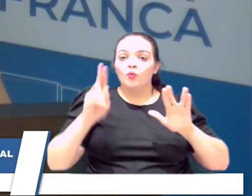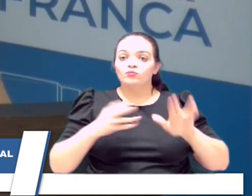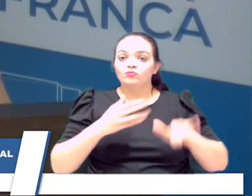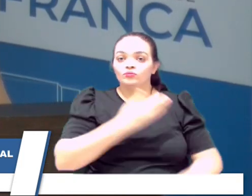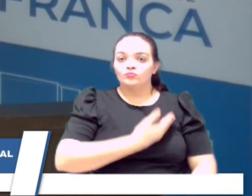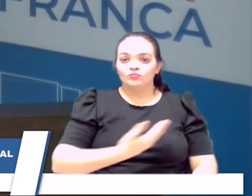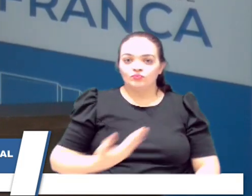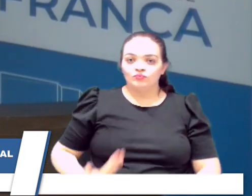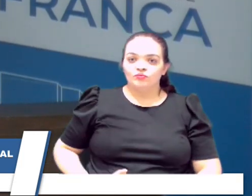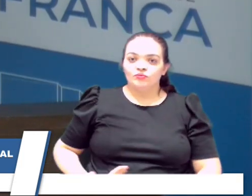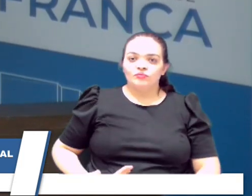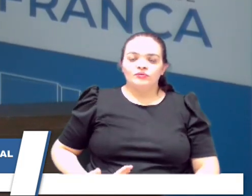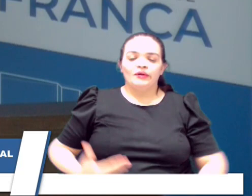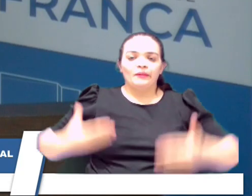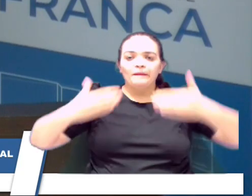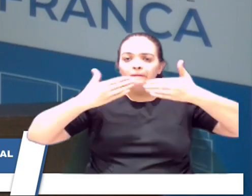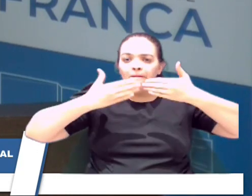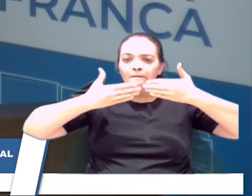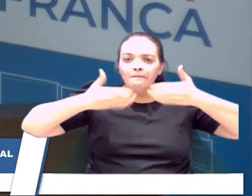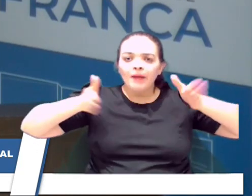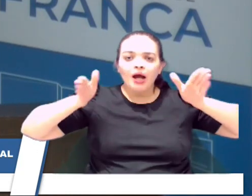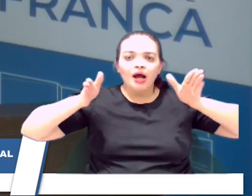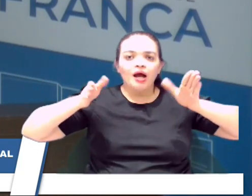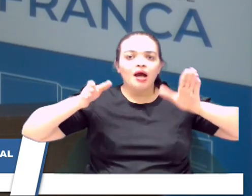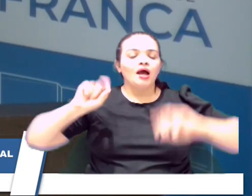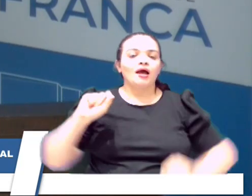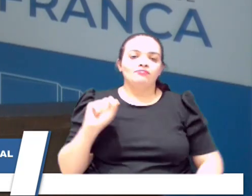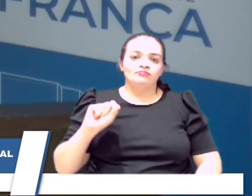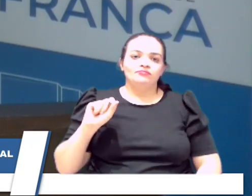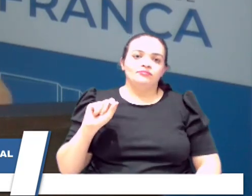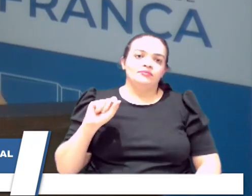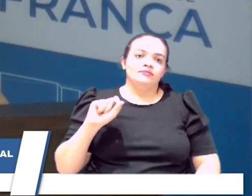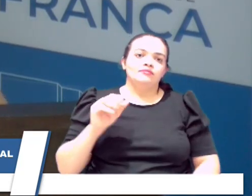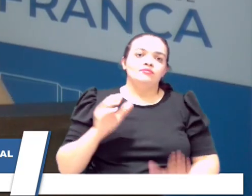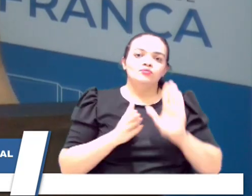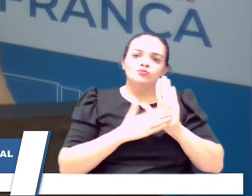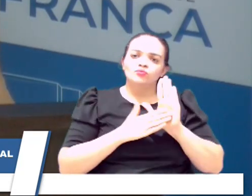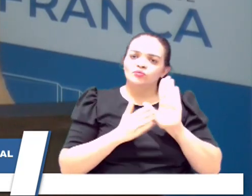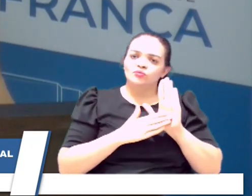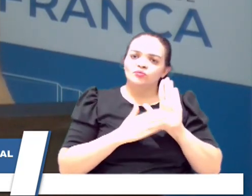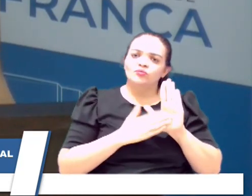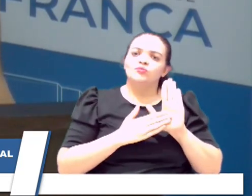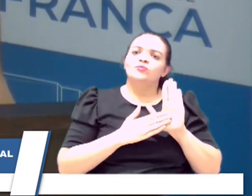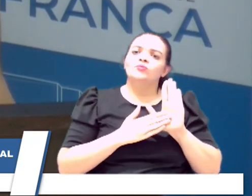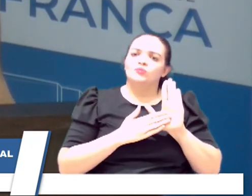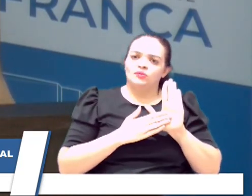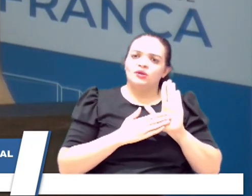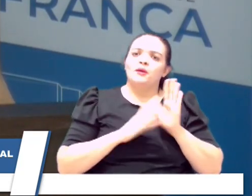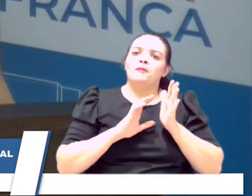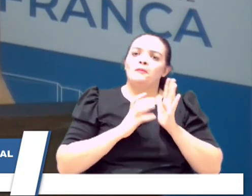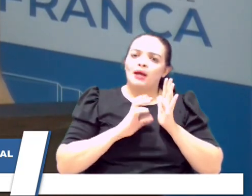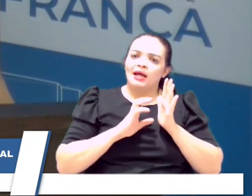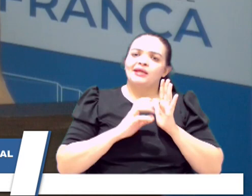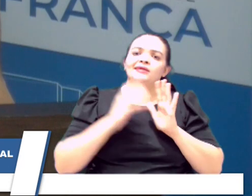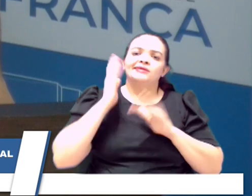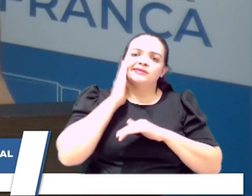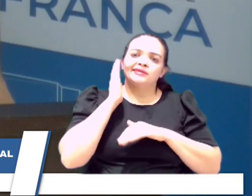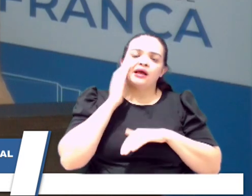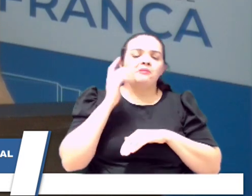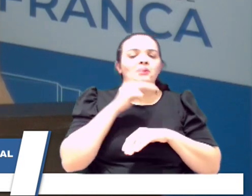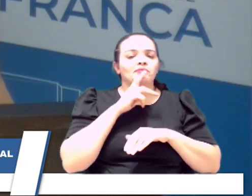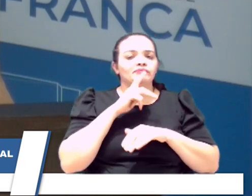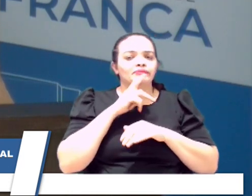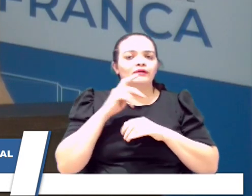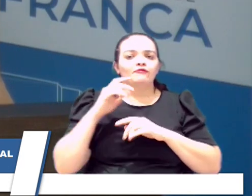e escancarando mesmo que essa pauta ela é super partidária. A gente escuta muito que Franca é